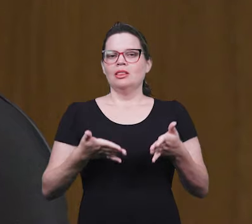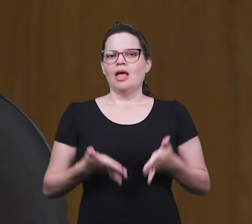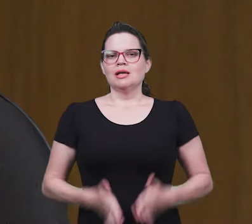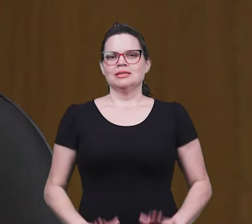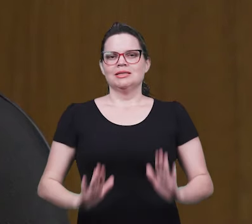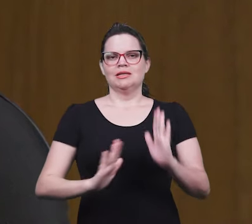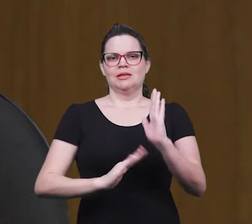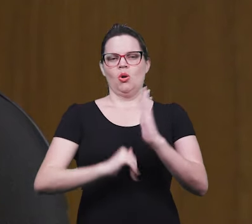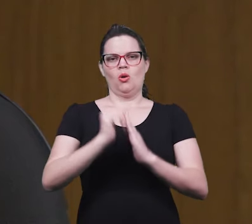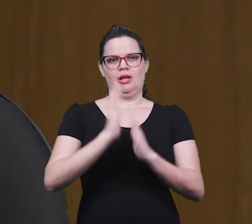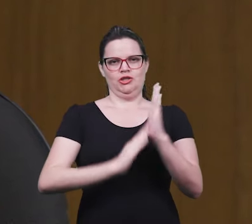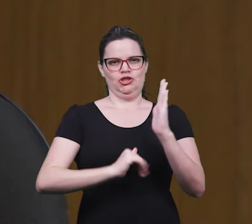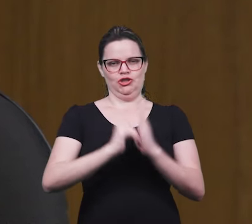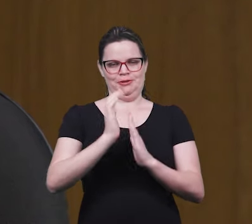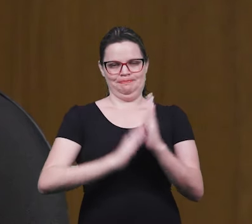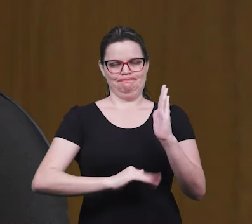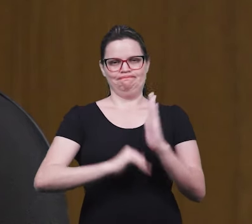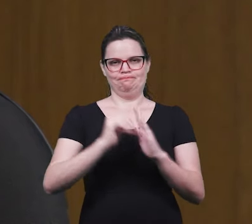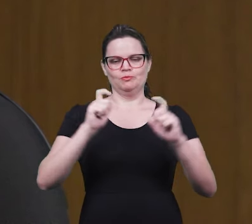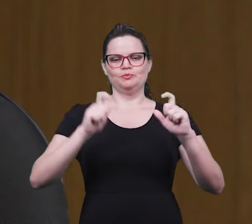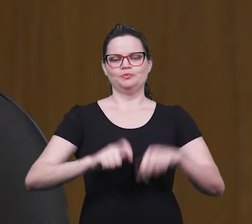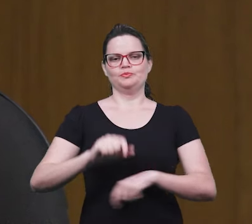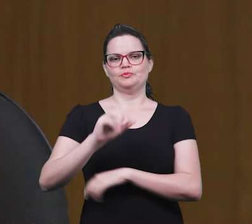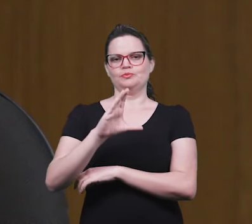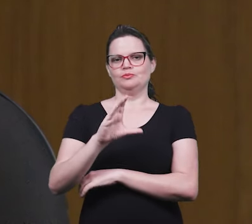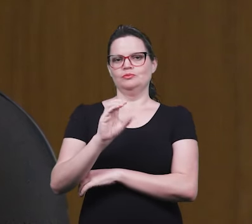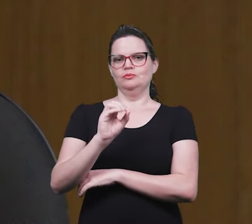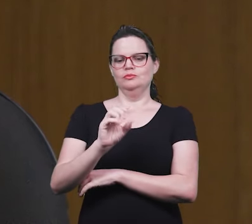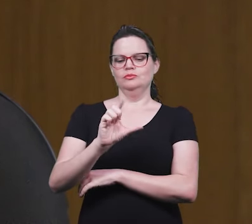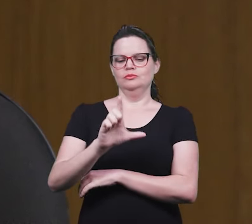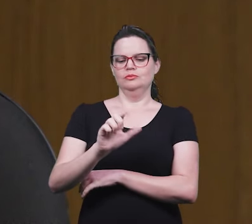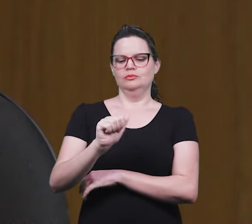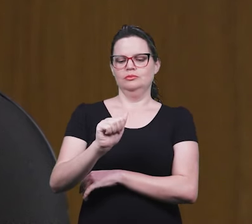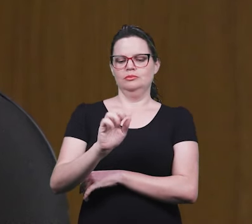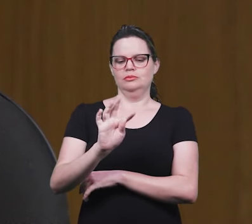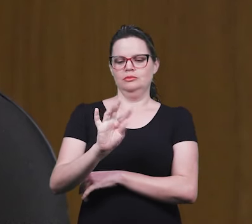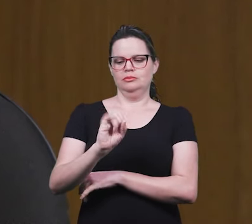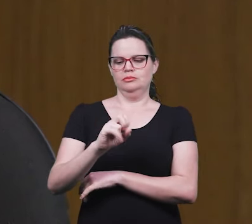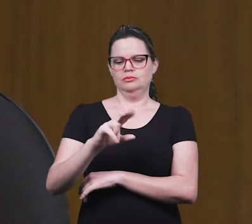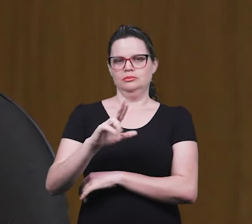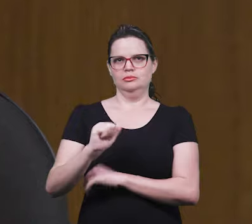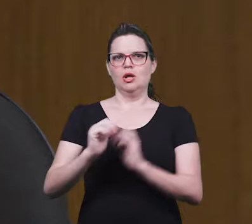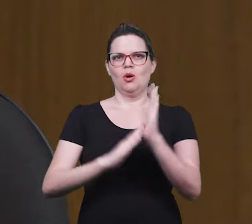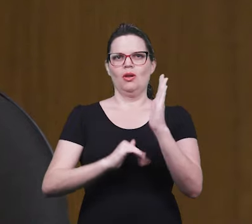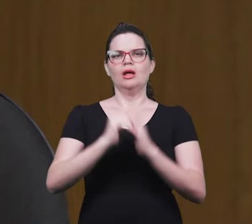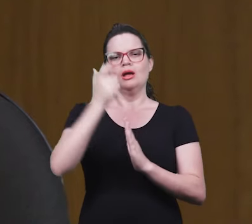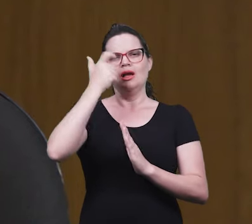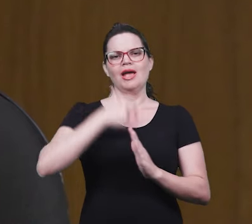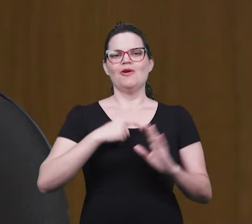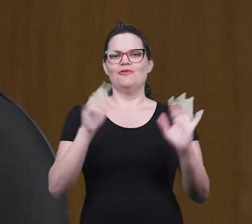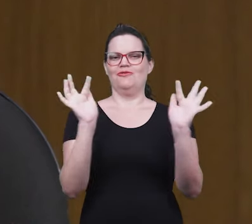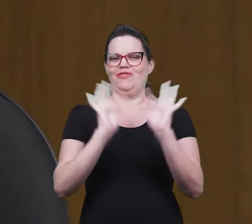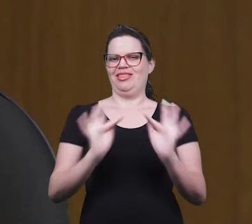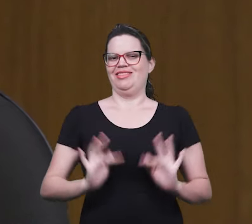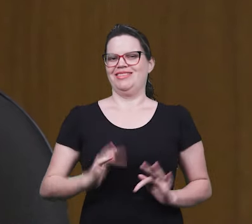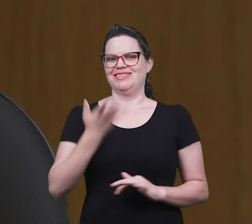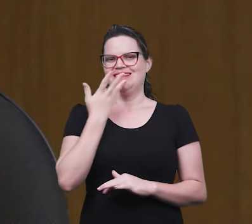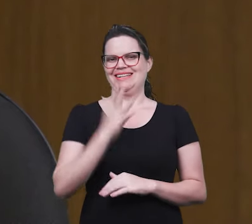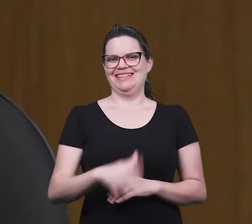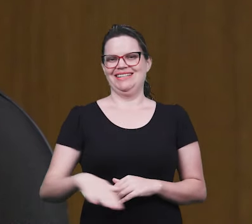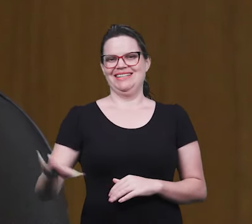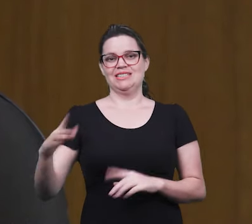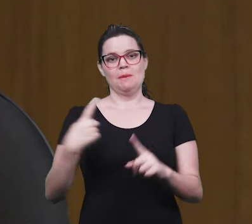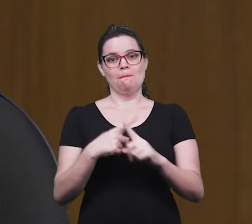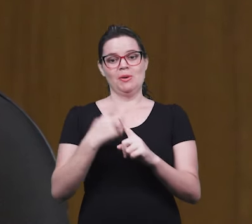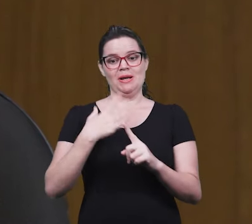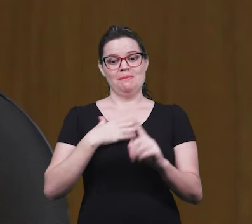em São Domingos, Colatina. Fui uma criança muito feliz, porque eu nasci no